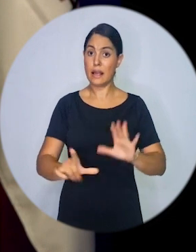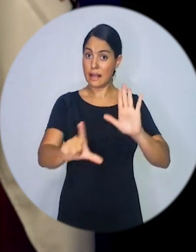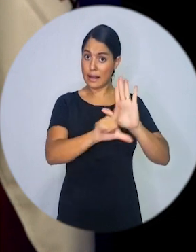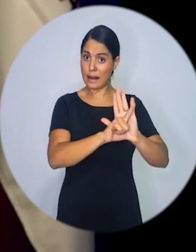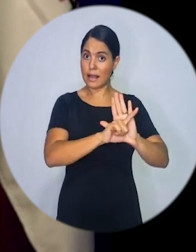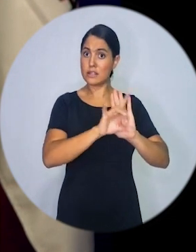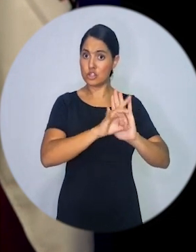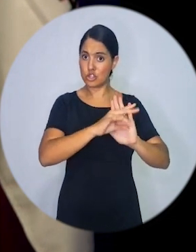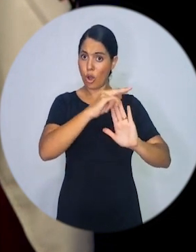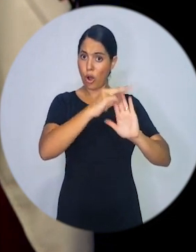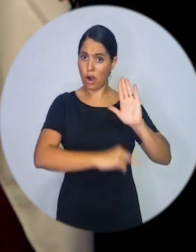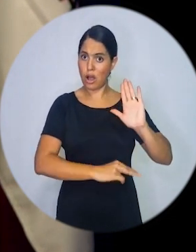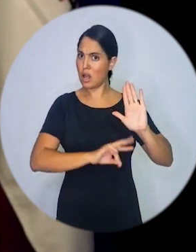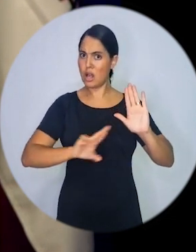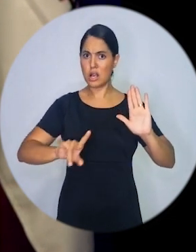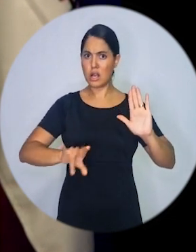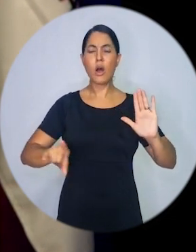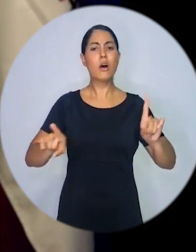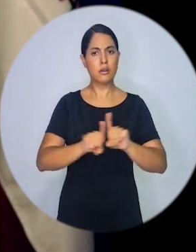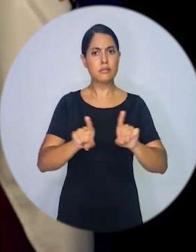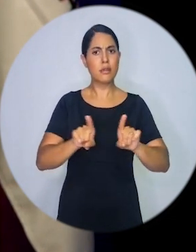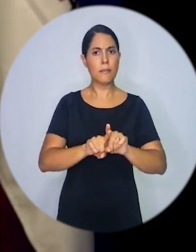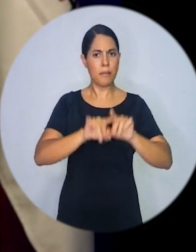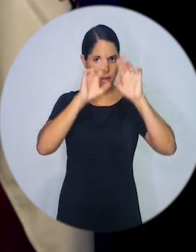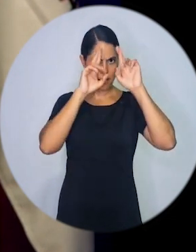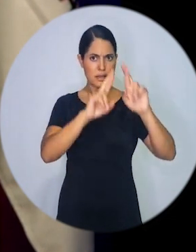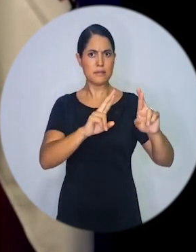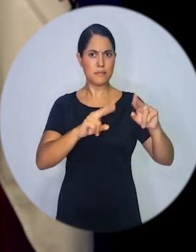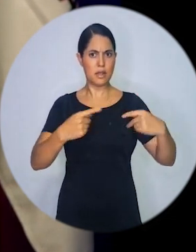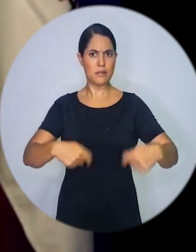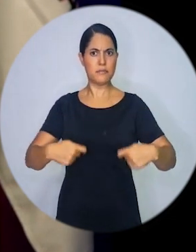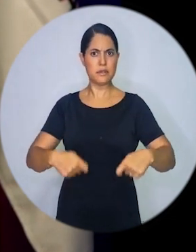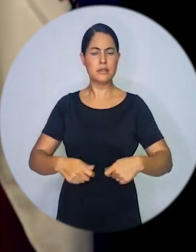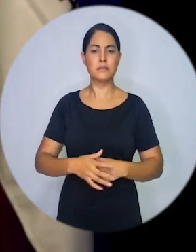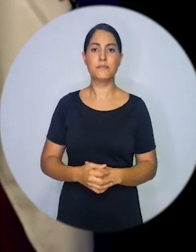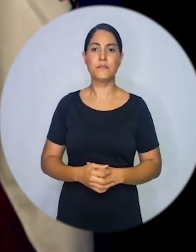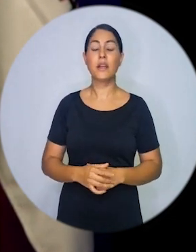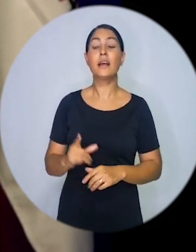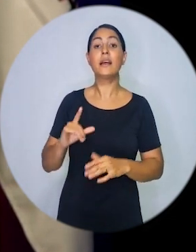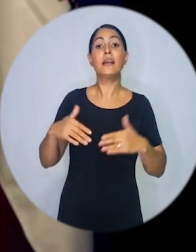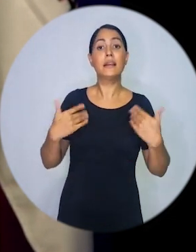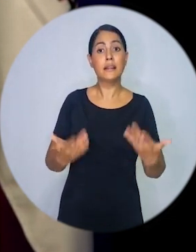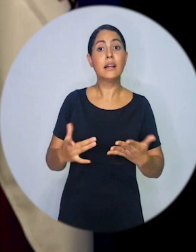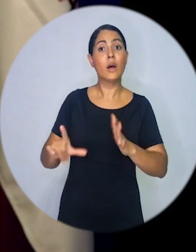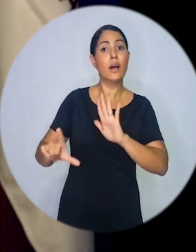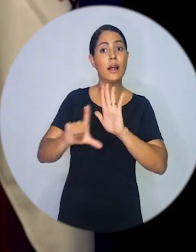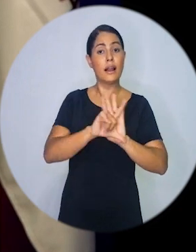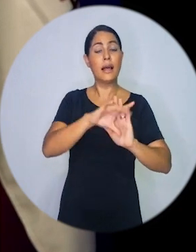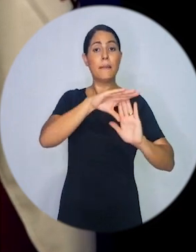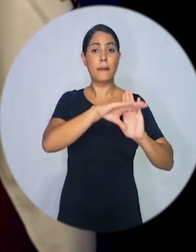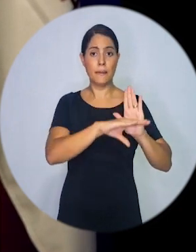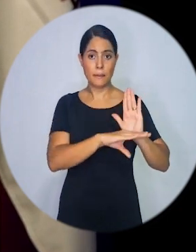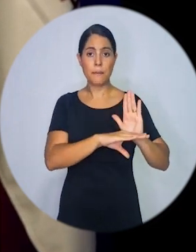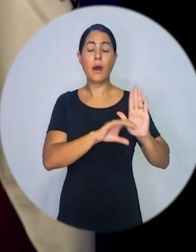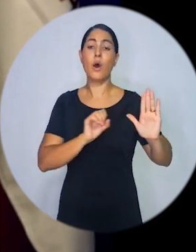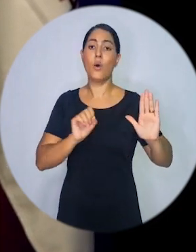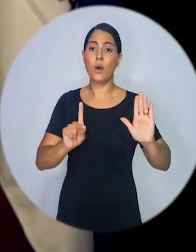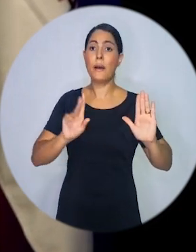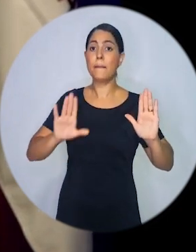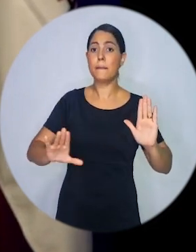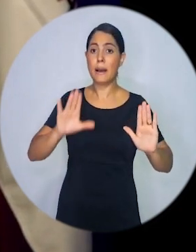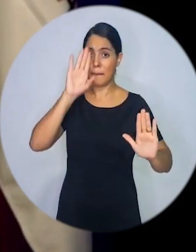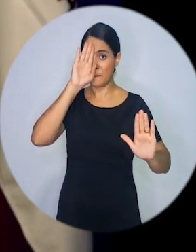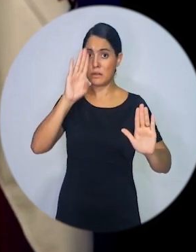apenas lidas, mas também ouvidas. O processo legal exige mais do que procedimentos, exige a